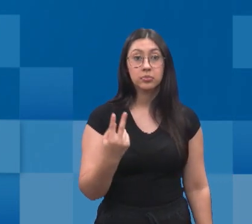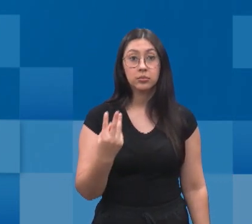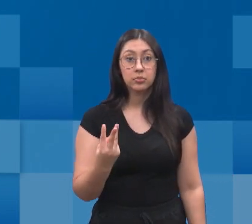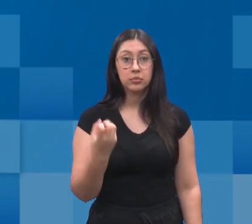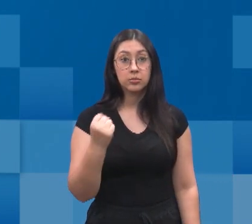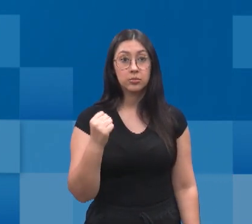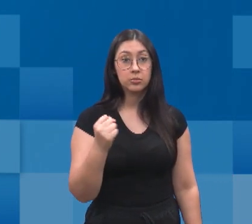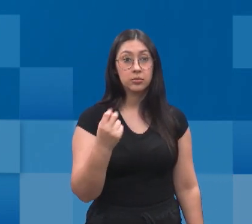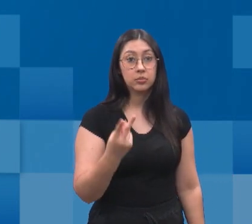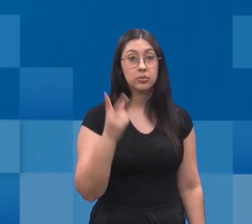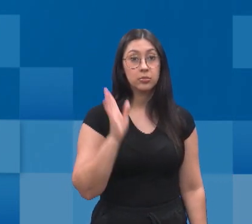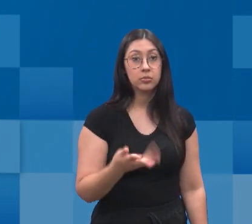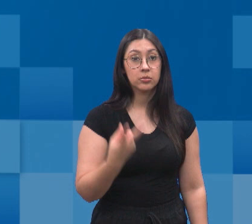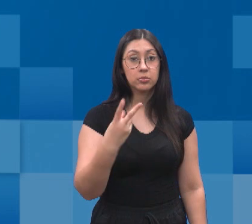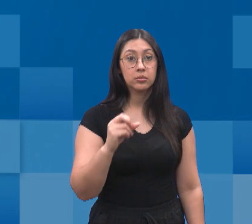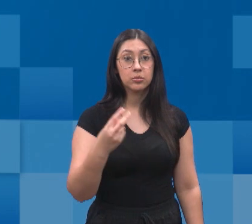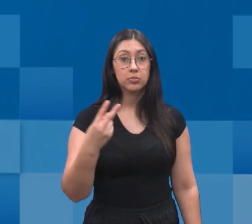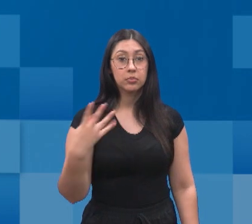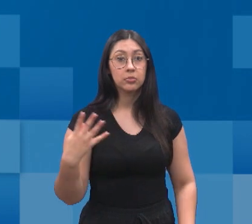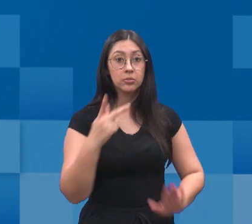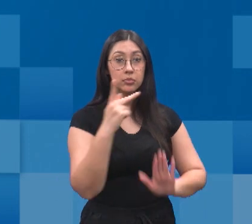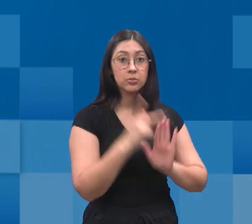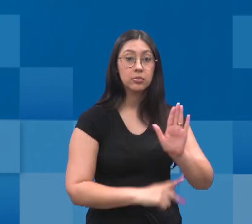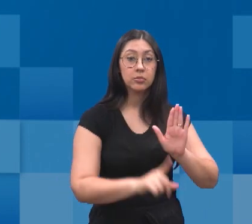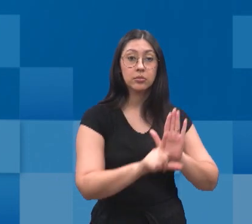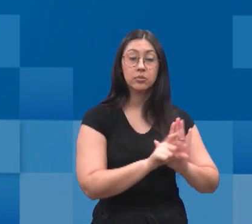12382/2024, projeto de lei número